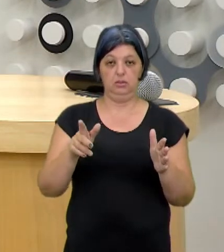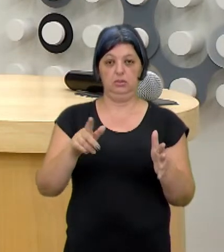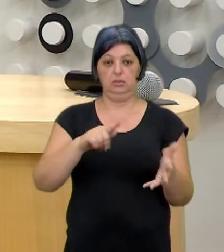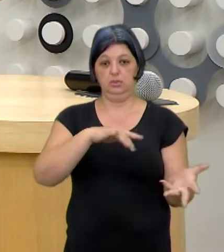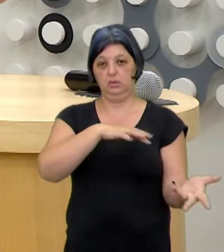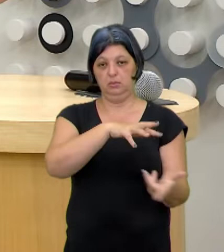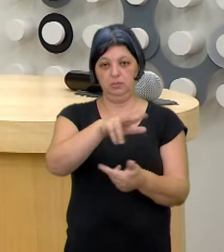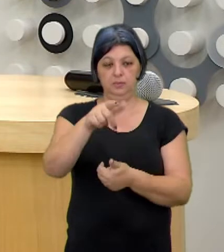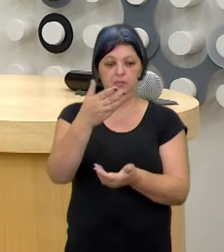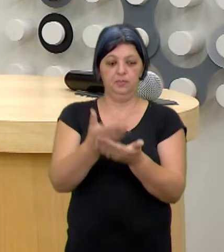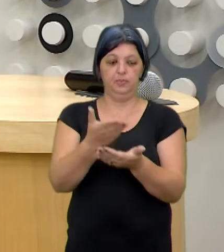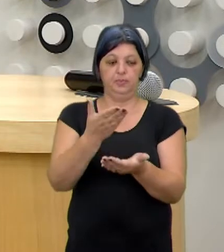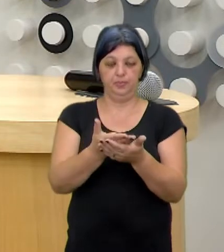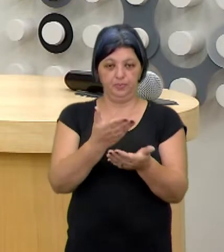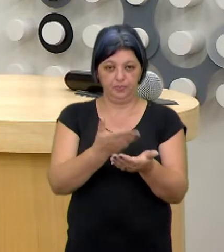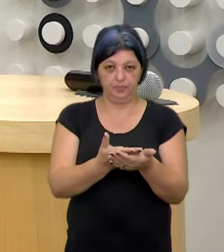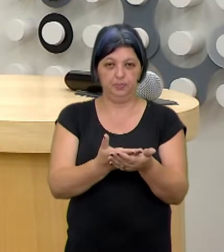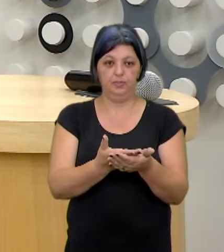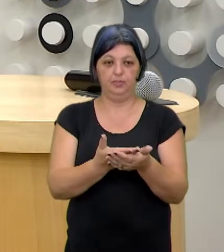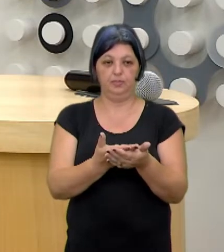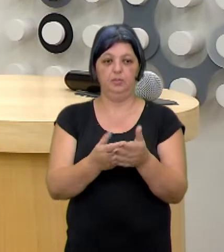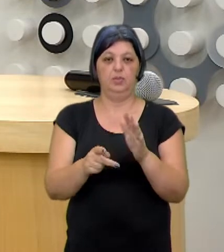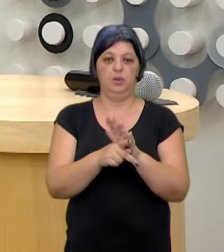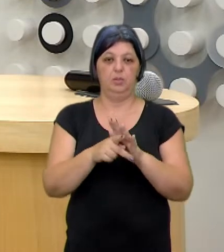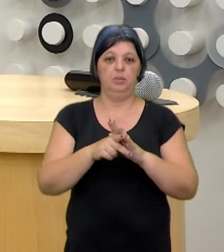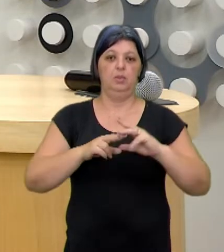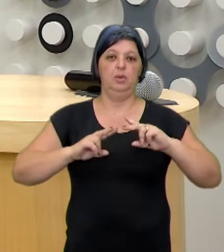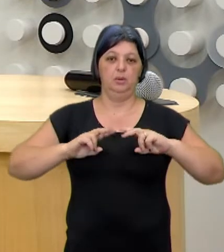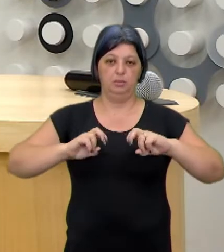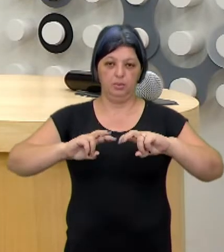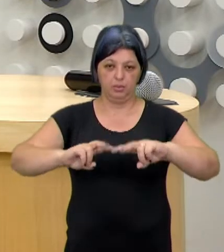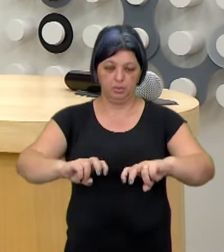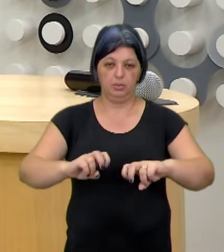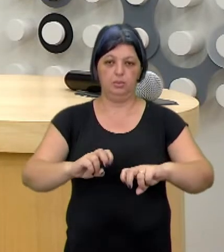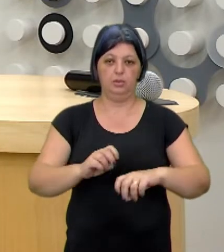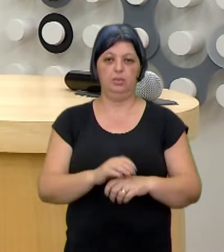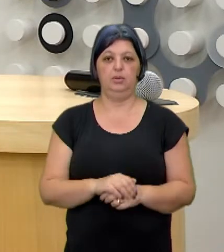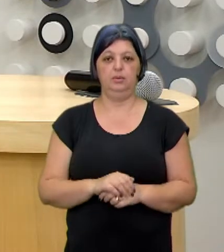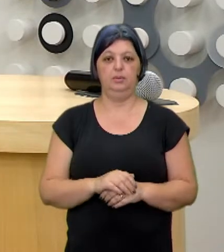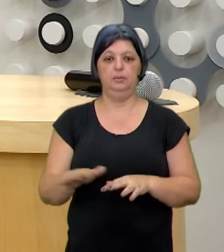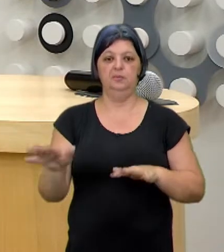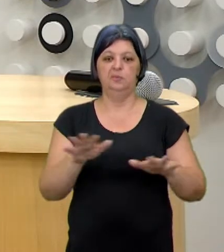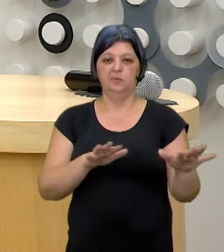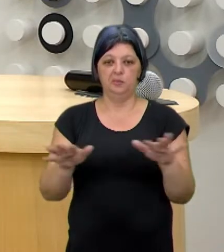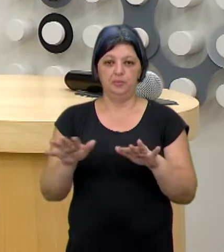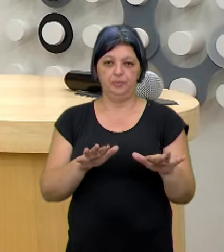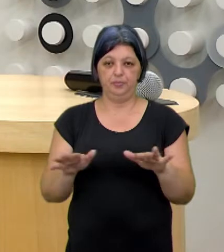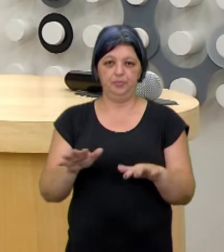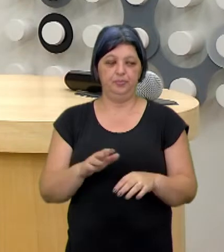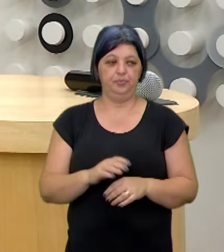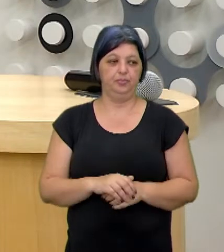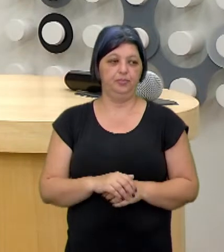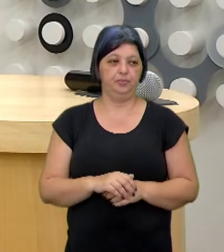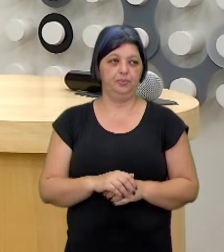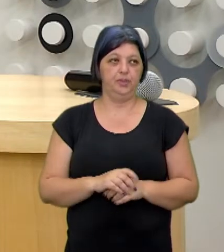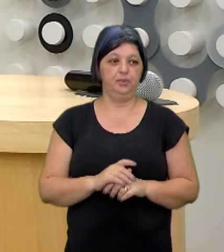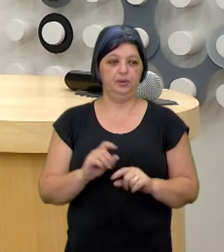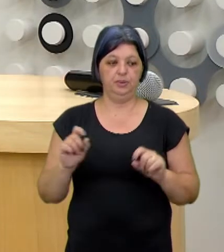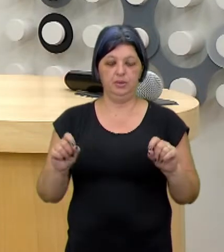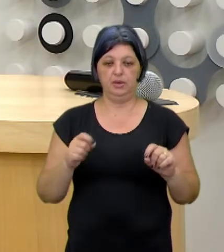com estudos, né? Com escavações, né? Então a movimentação aí dos estudos aí